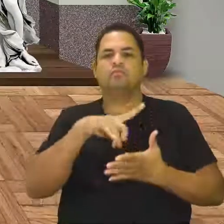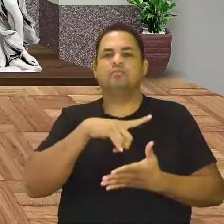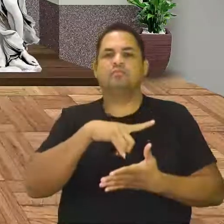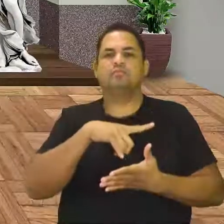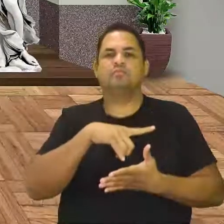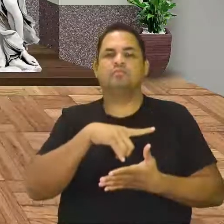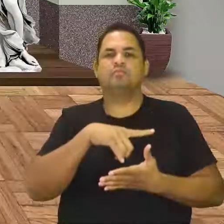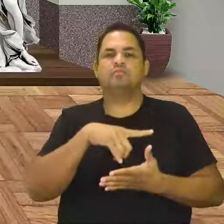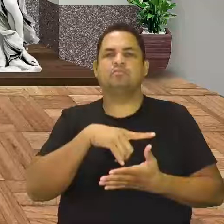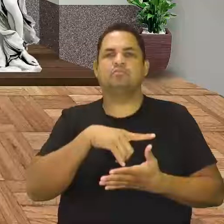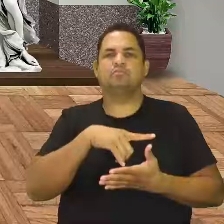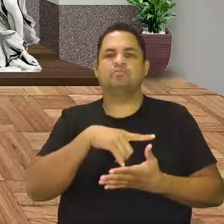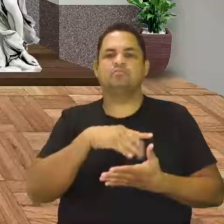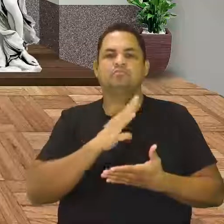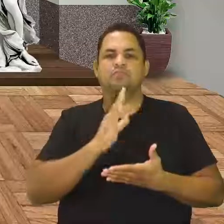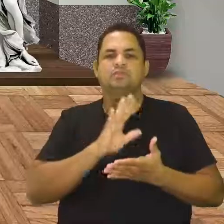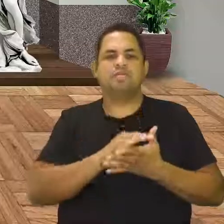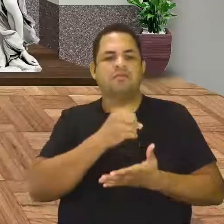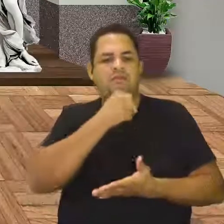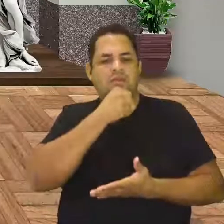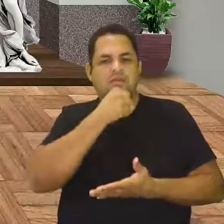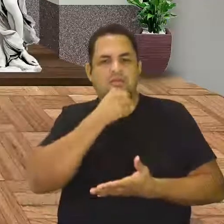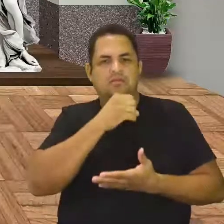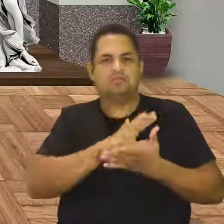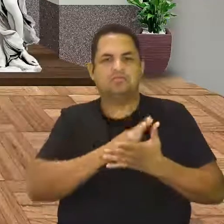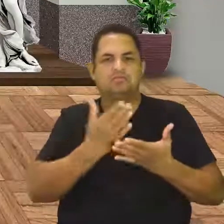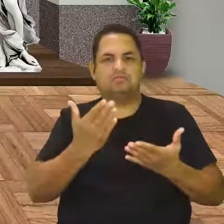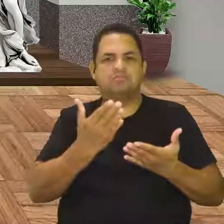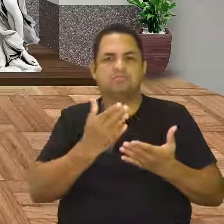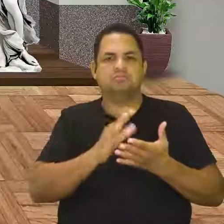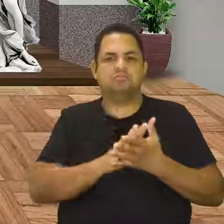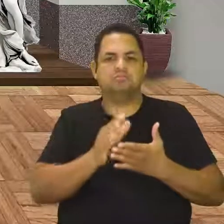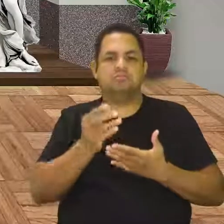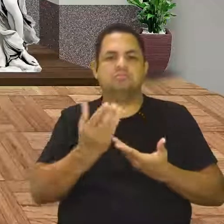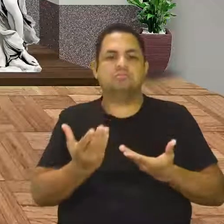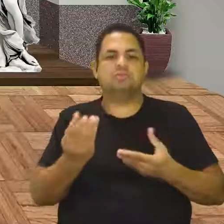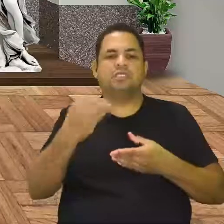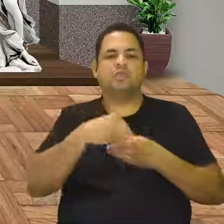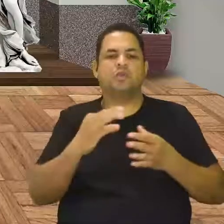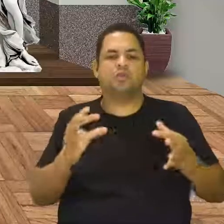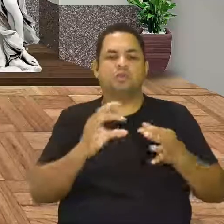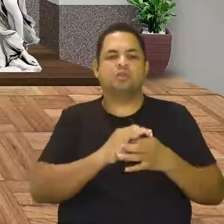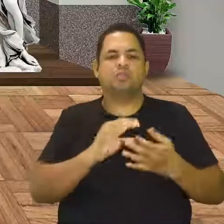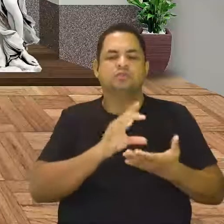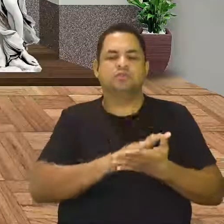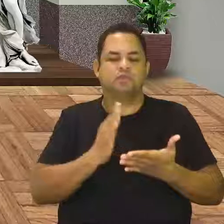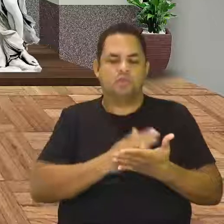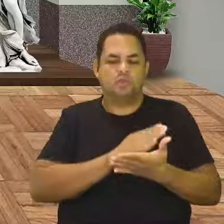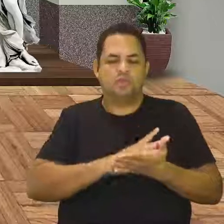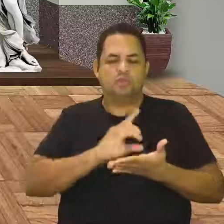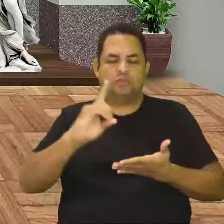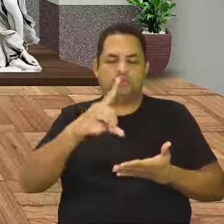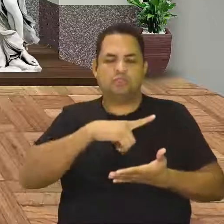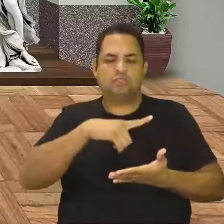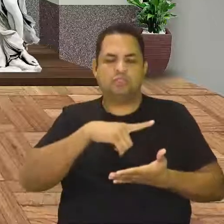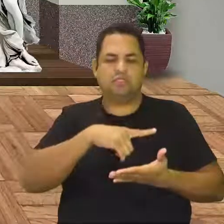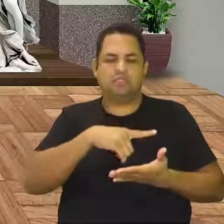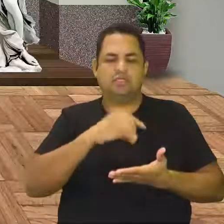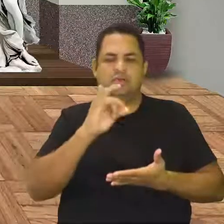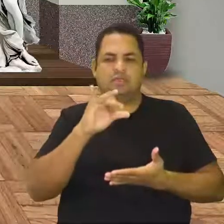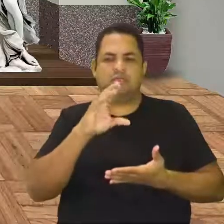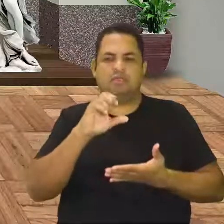teve, devido a Abraão já ser idoso e tudo, Deus o abençoou, dentro daquele contexto bíblico, Abraão teve um filho com